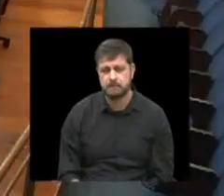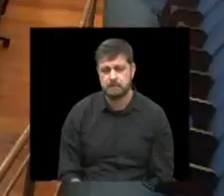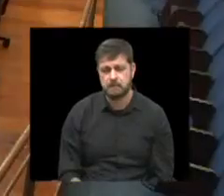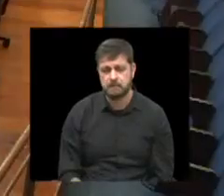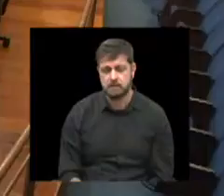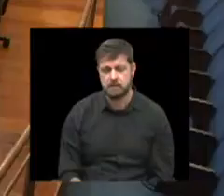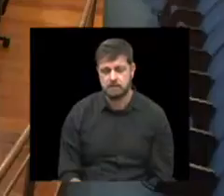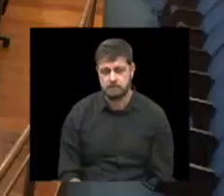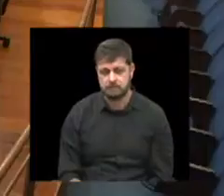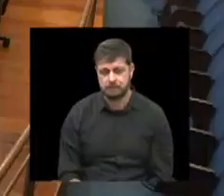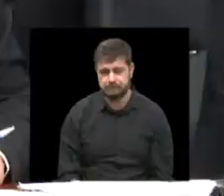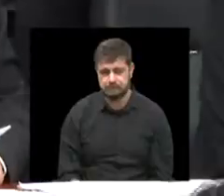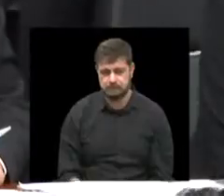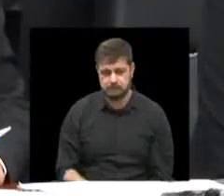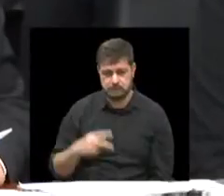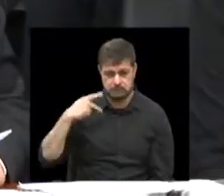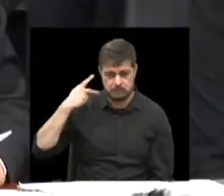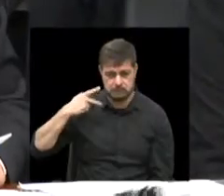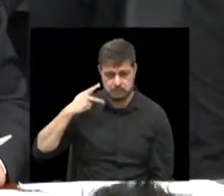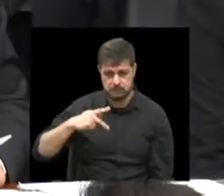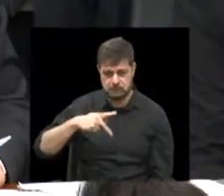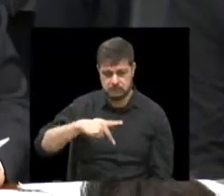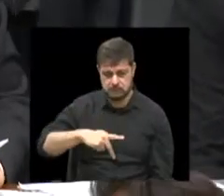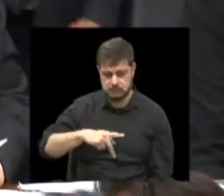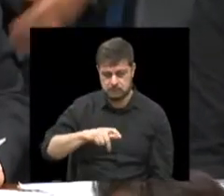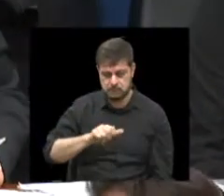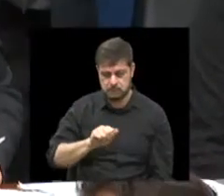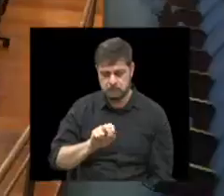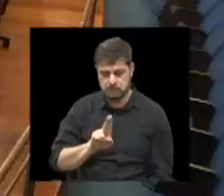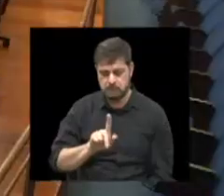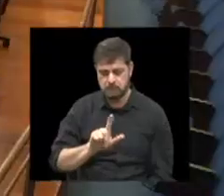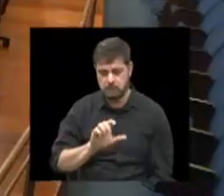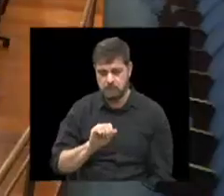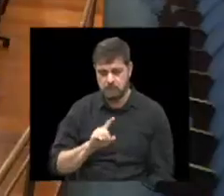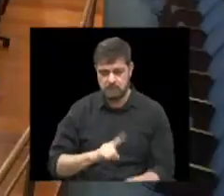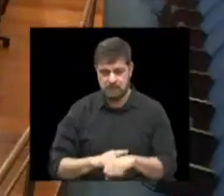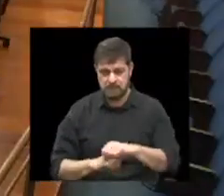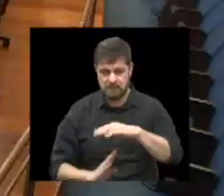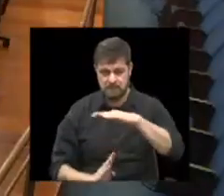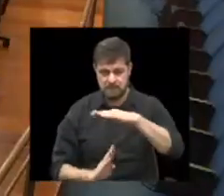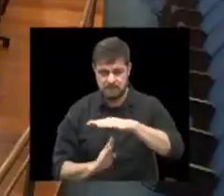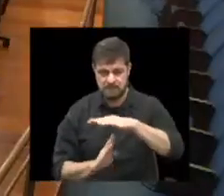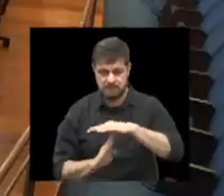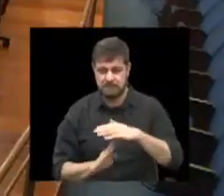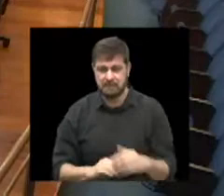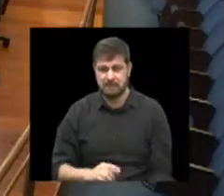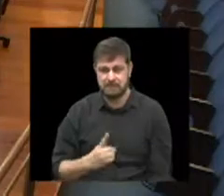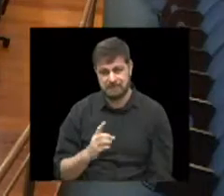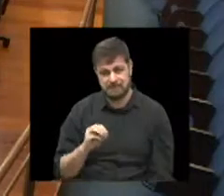Galtério. O vereador Paulo Galtério tem a tribuna por 10 minutos. Tempo de liderança.